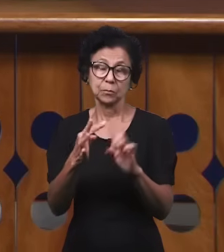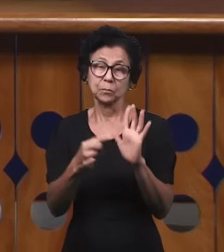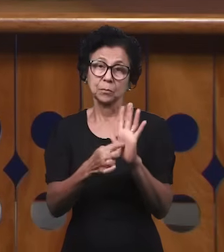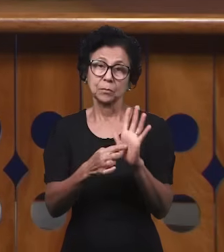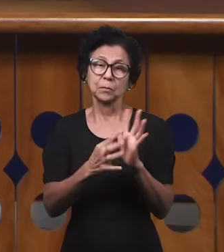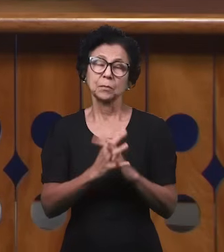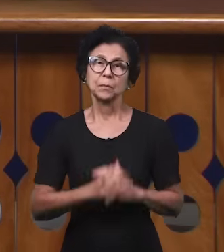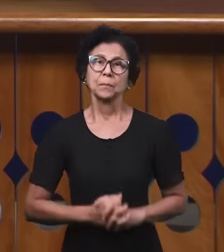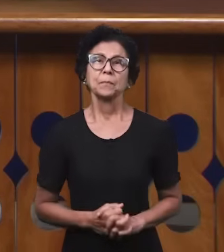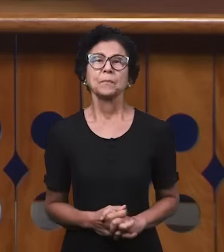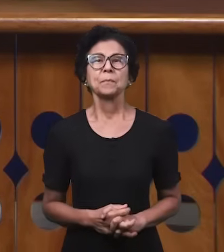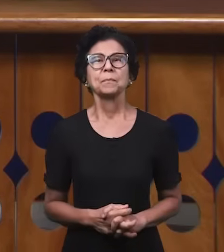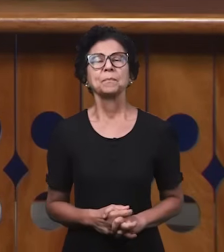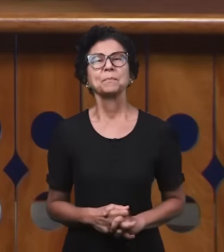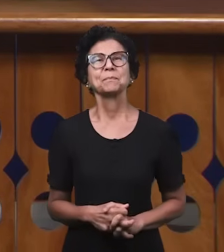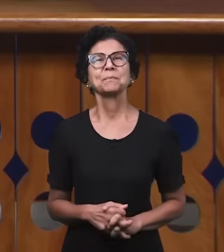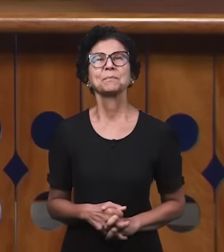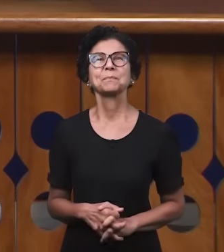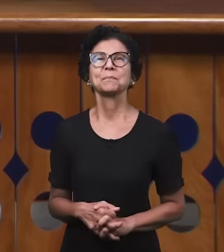Quer ser